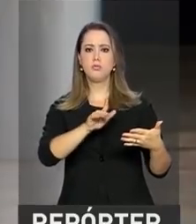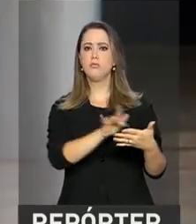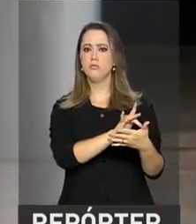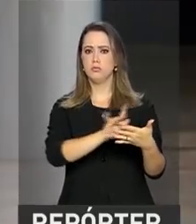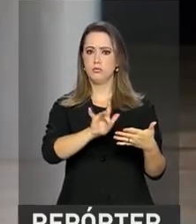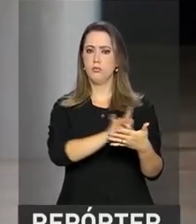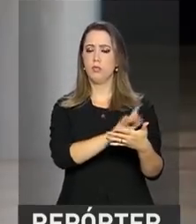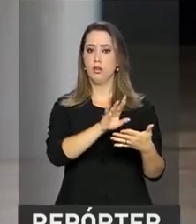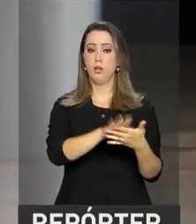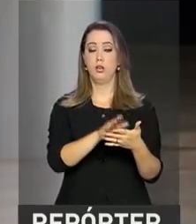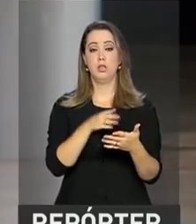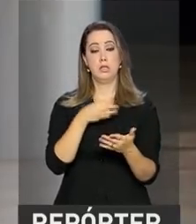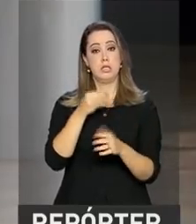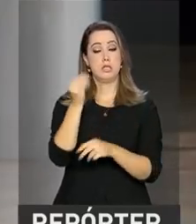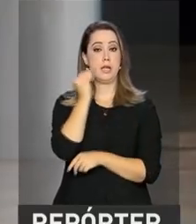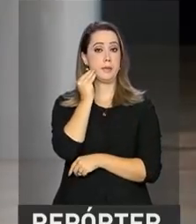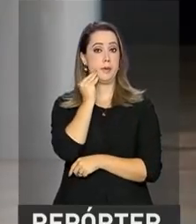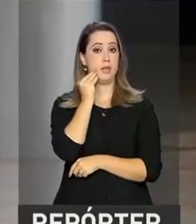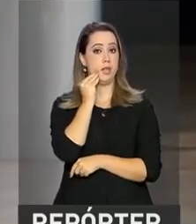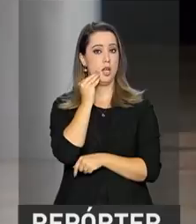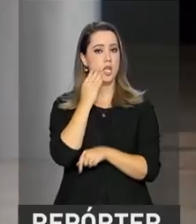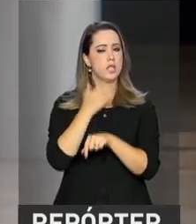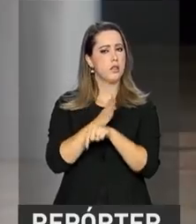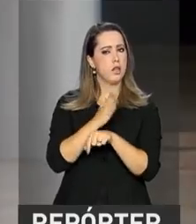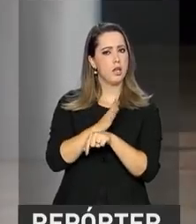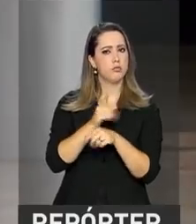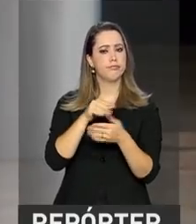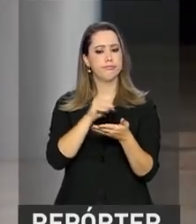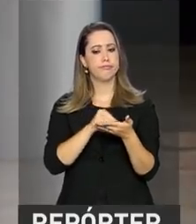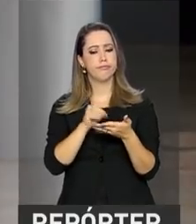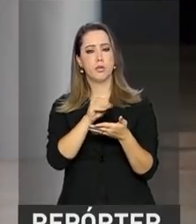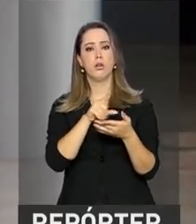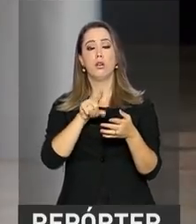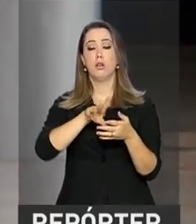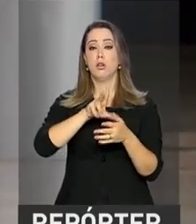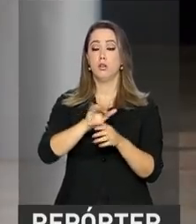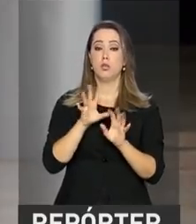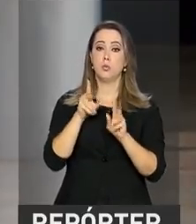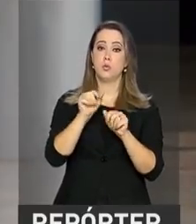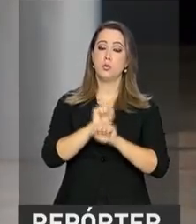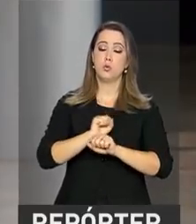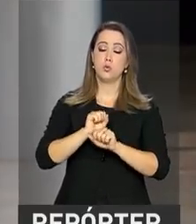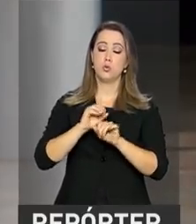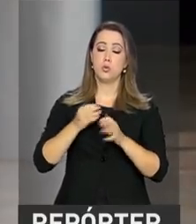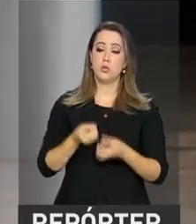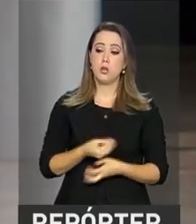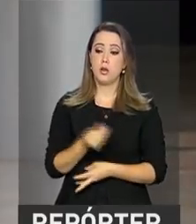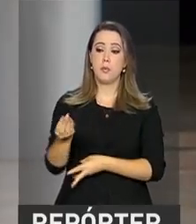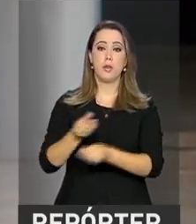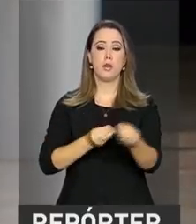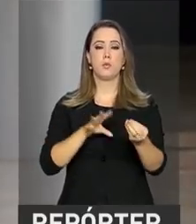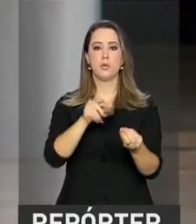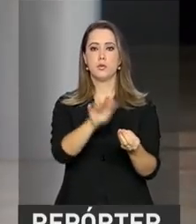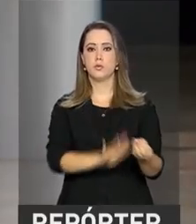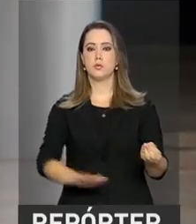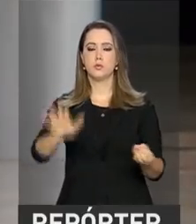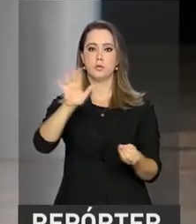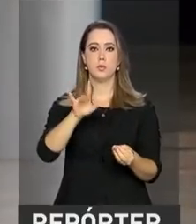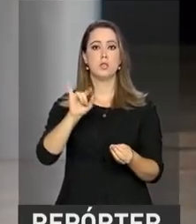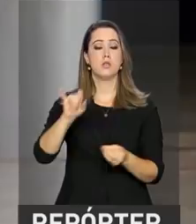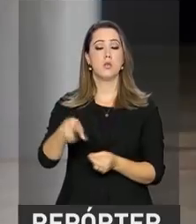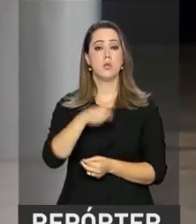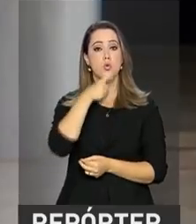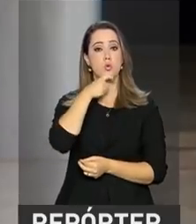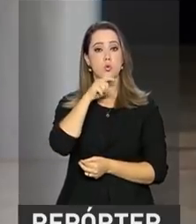está em fase de testes e vai estar disponível para todos os brasileiros a partir de julho quando isso acontecer vai ser